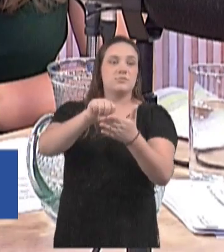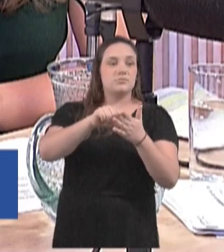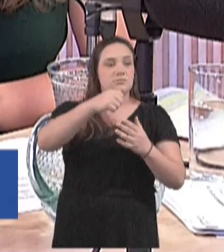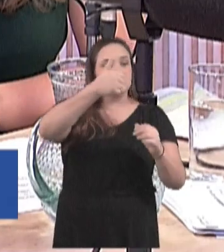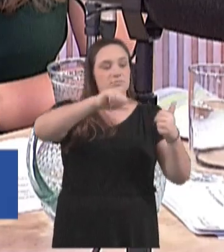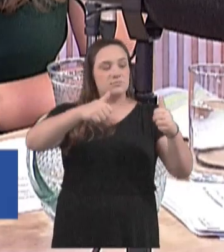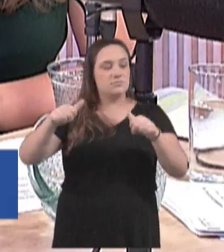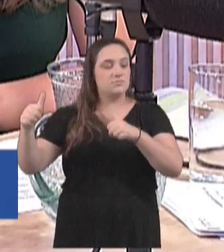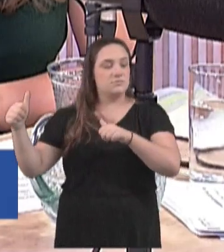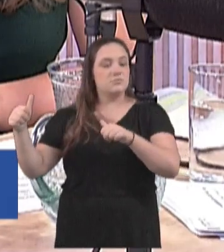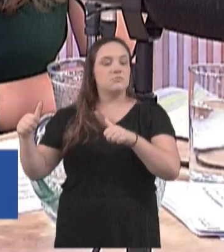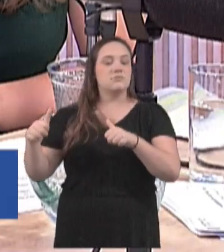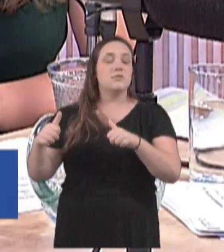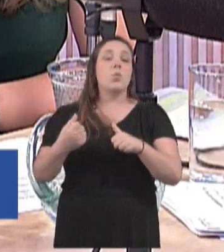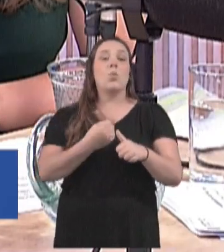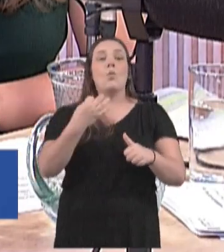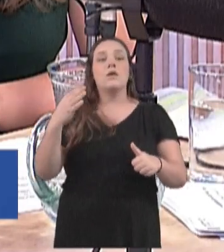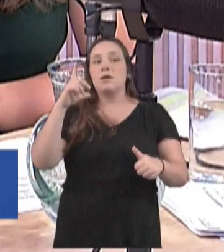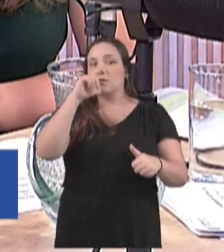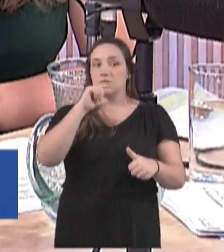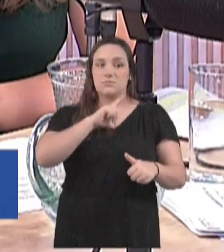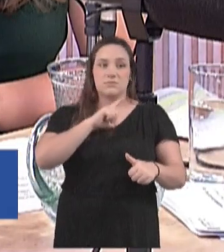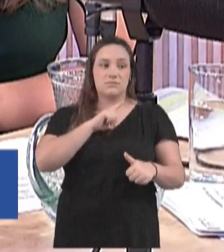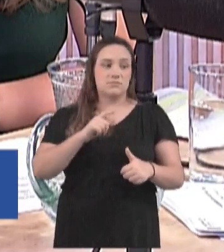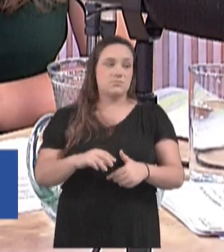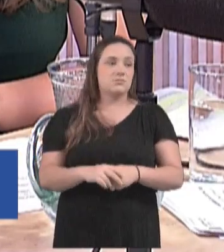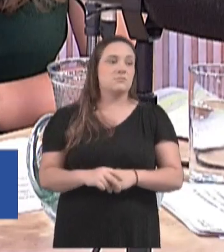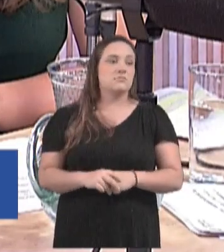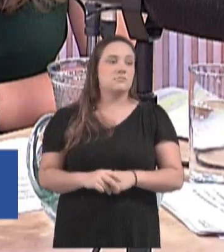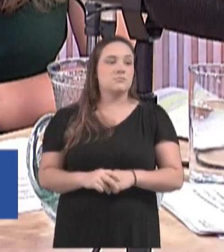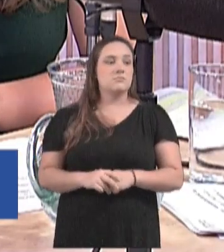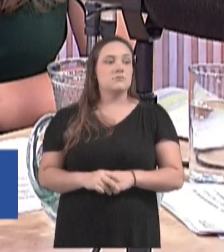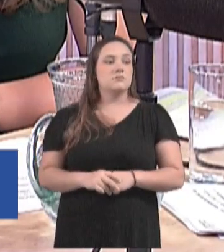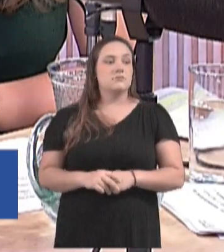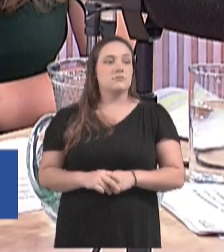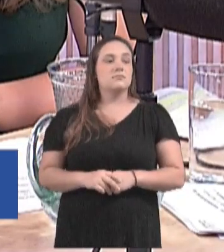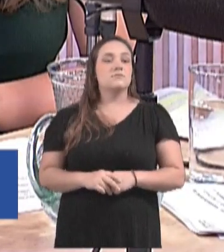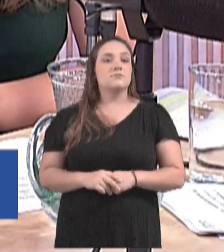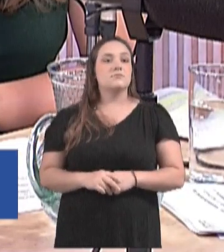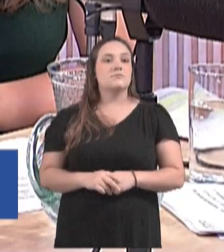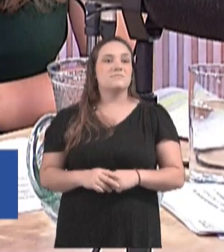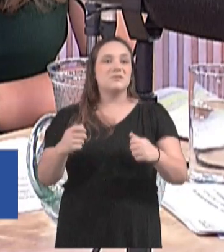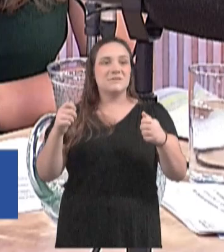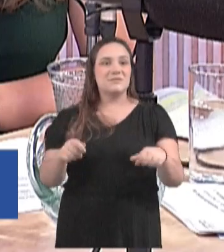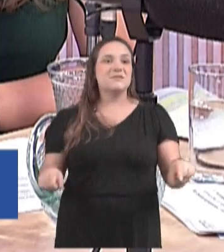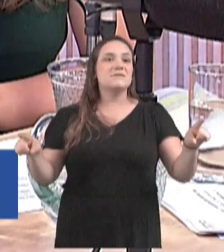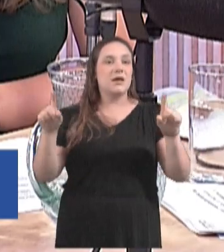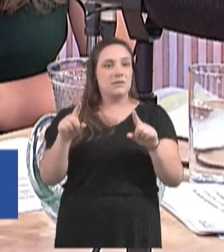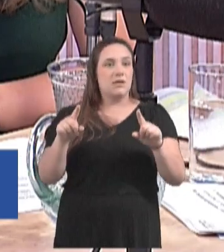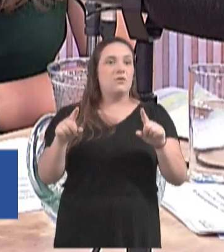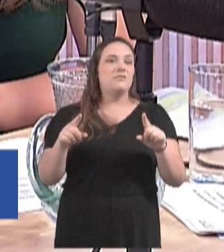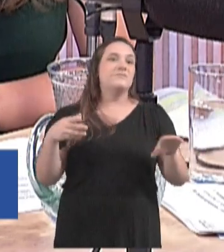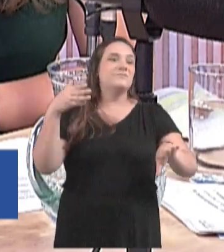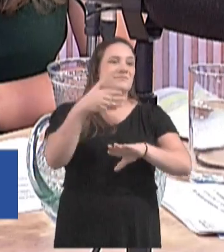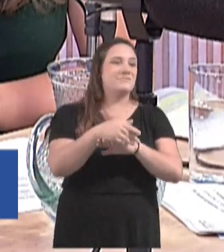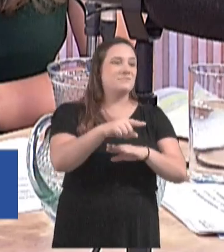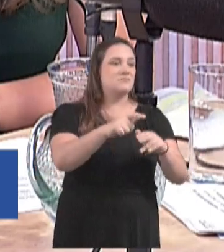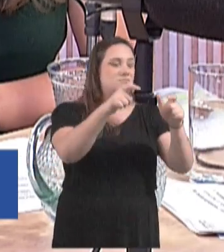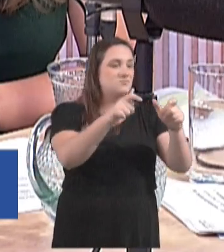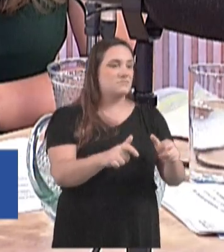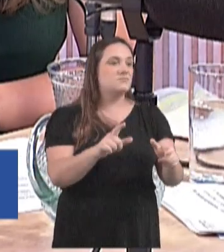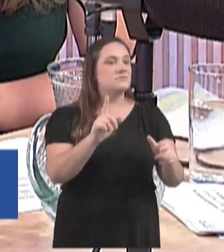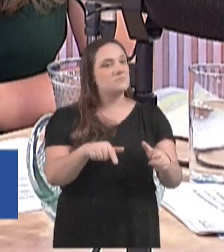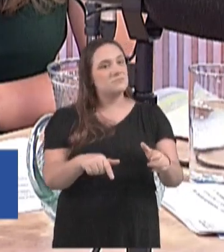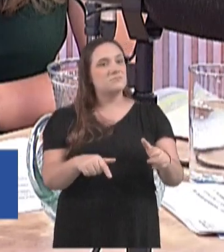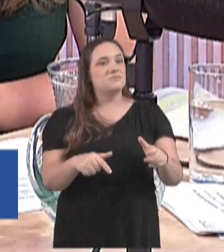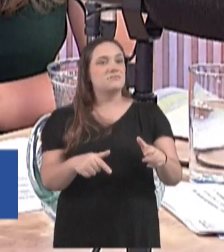medem quantidade de água em tempo real, sem precisar da gente ir lá, né? Então, os investimentos a gente está